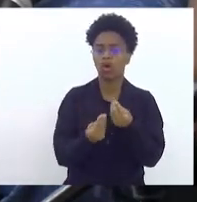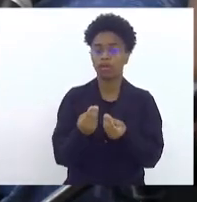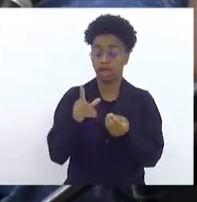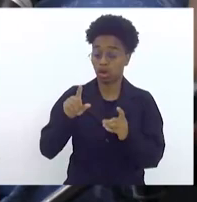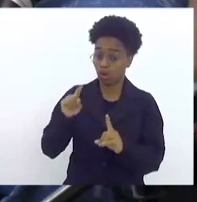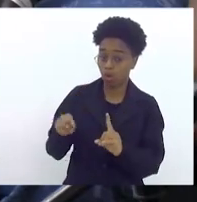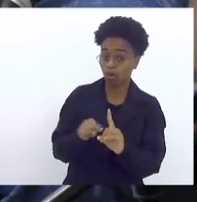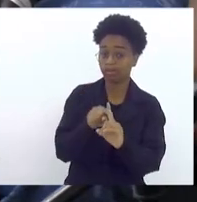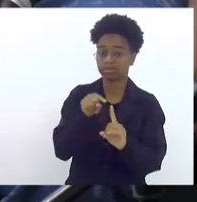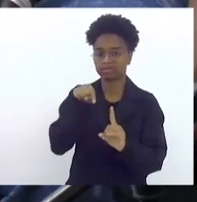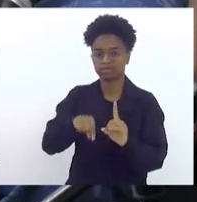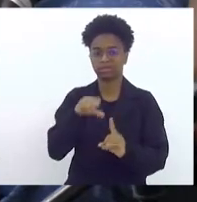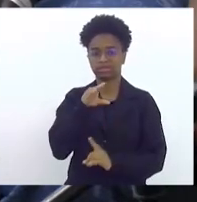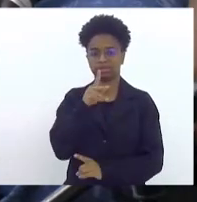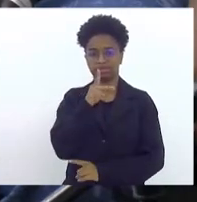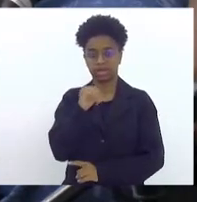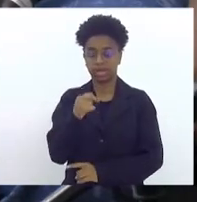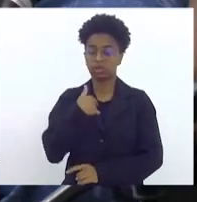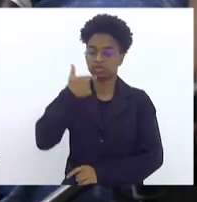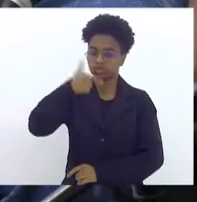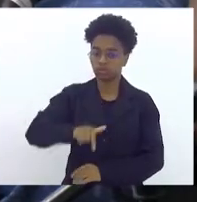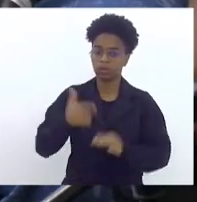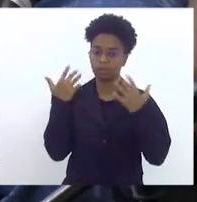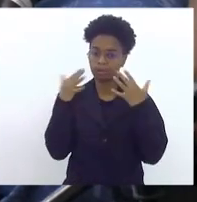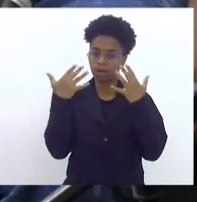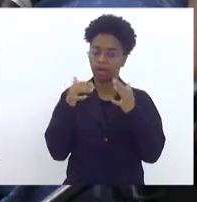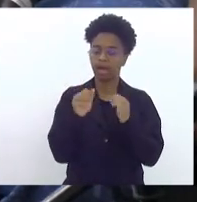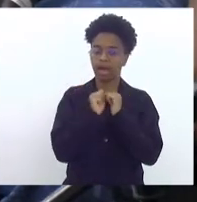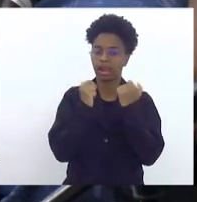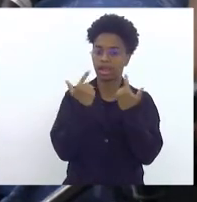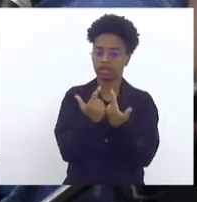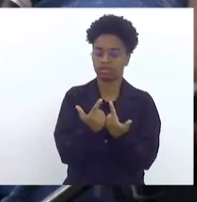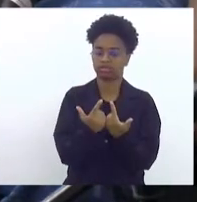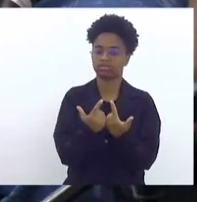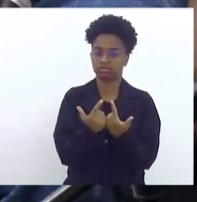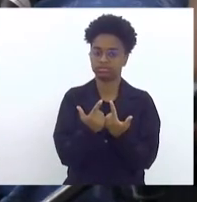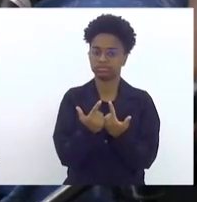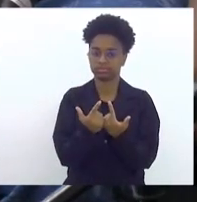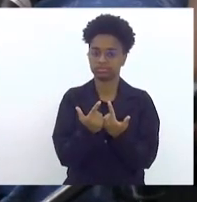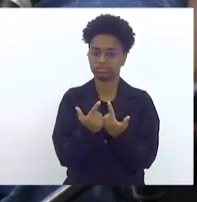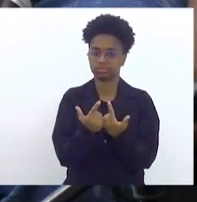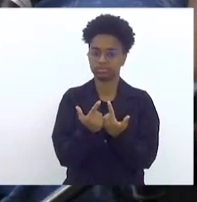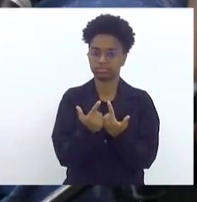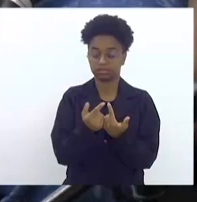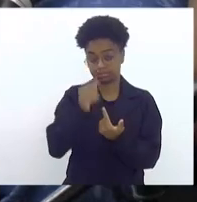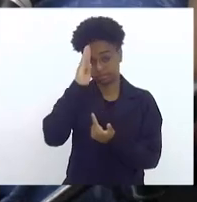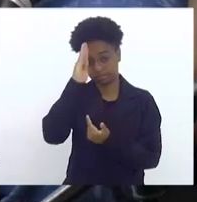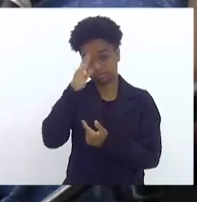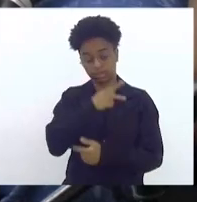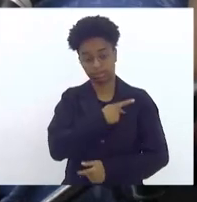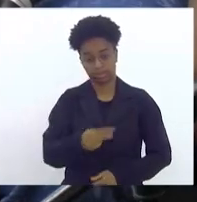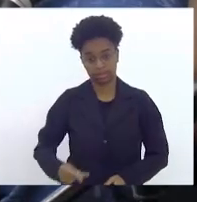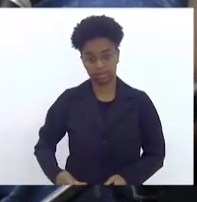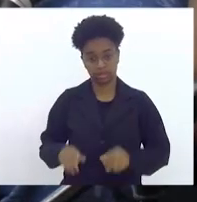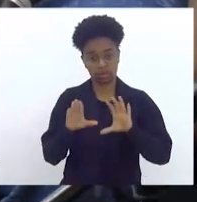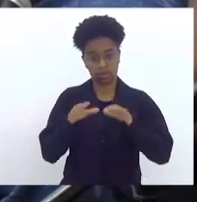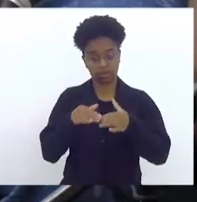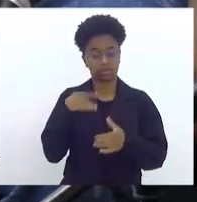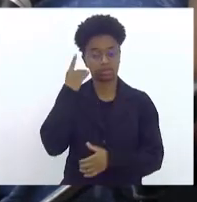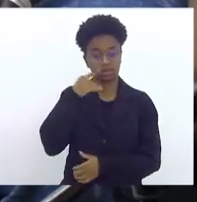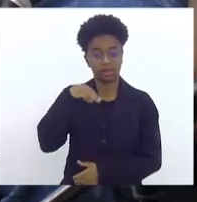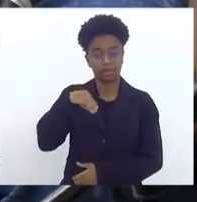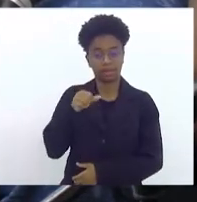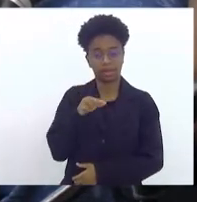dessa CPI que mais uma vez aqui eu tô parabenizando alérgica em especial a presidente dessa comissão deputada